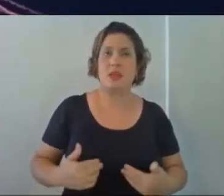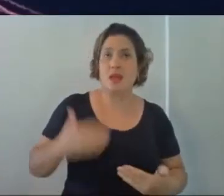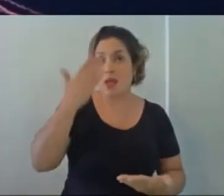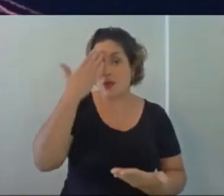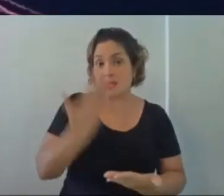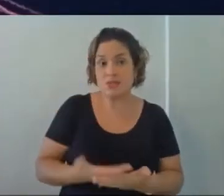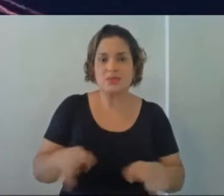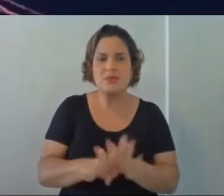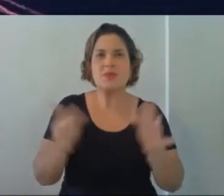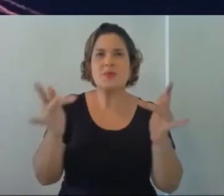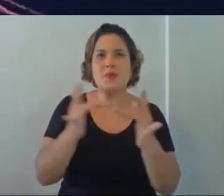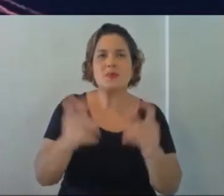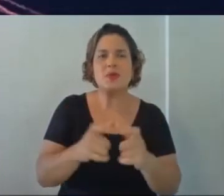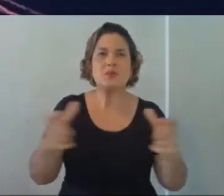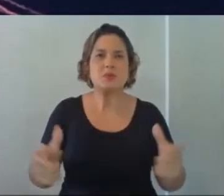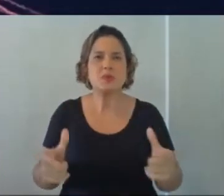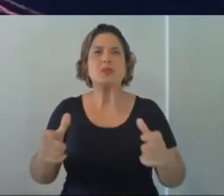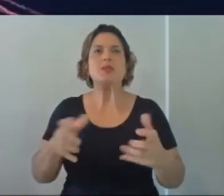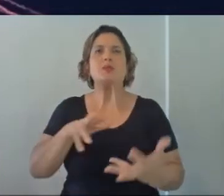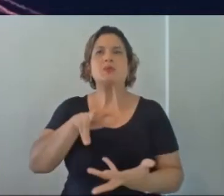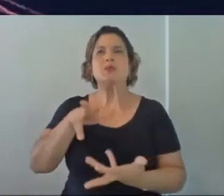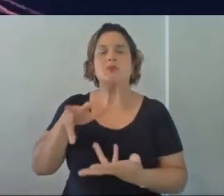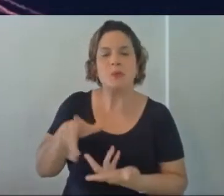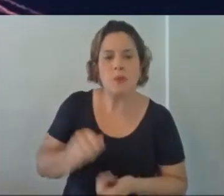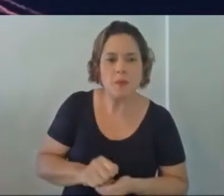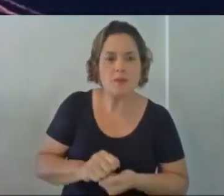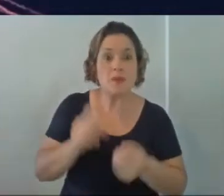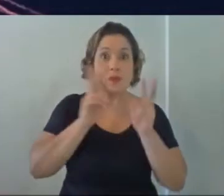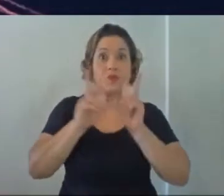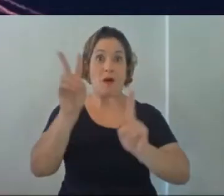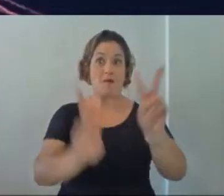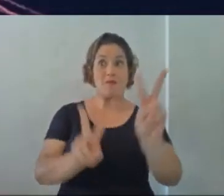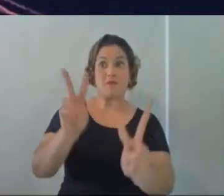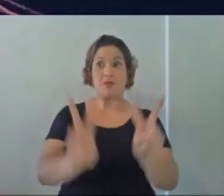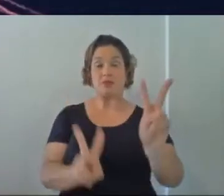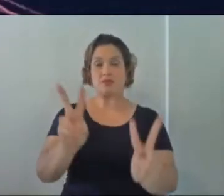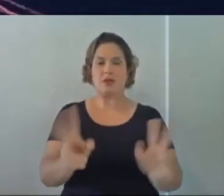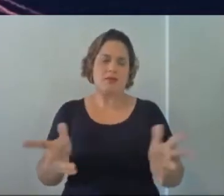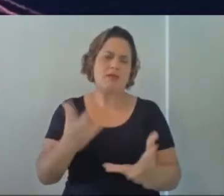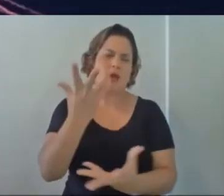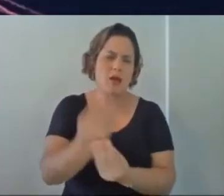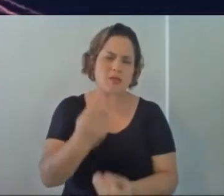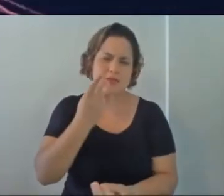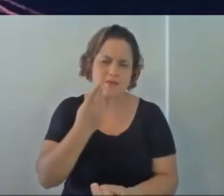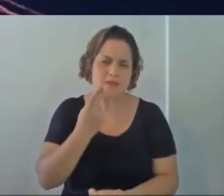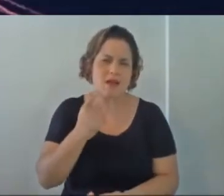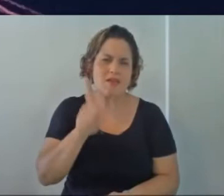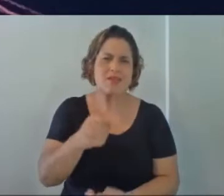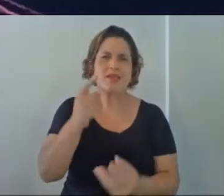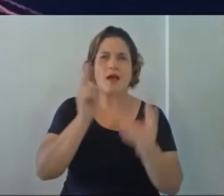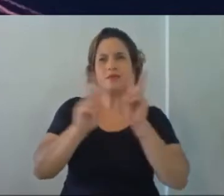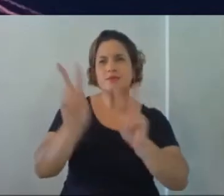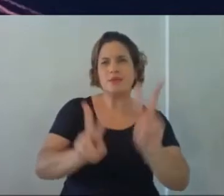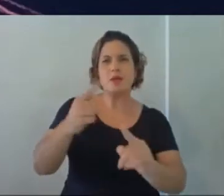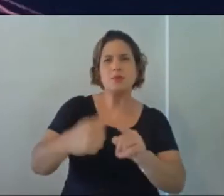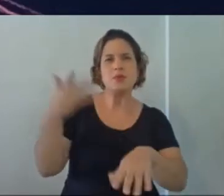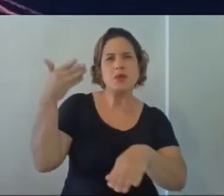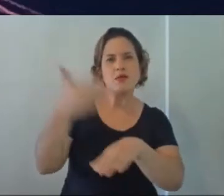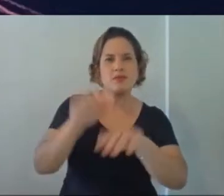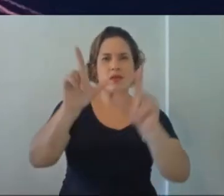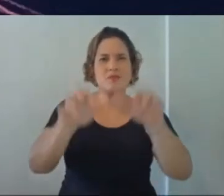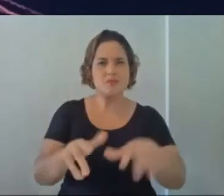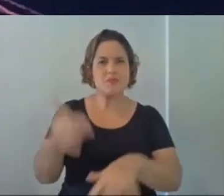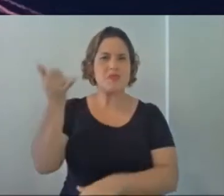minha interação com o grande mundo da visualidade, o que a arte considera visualidade, vem a partir de que eu tenho acesso a computador